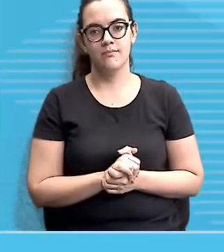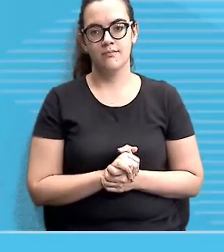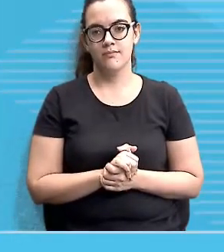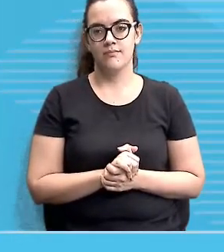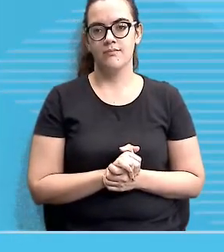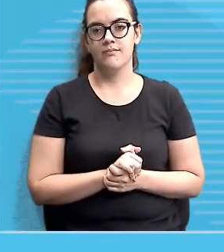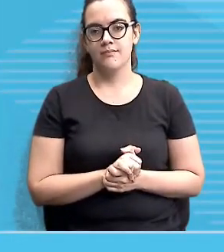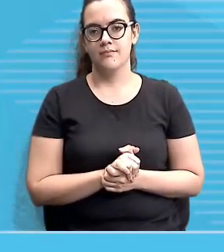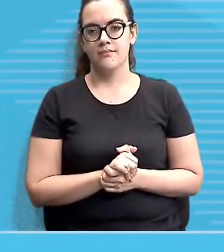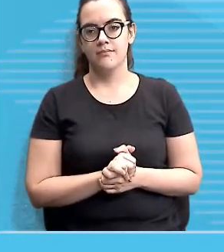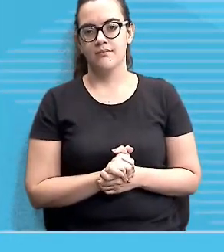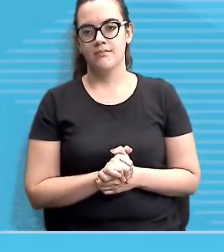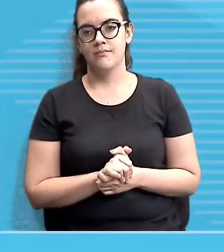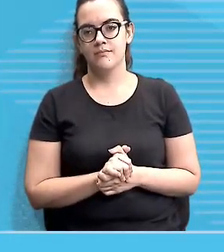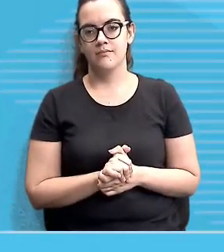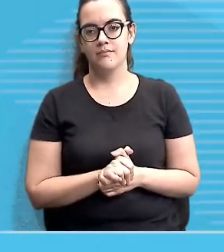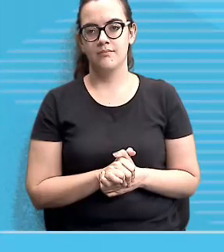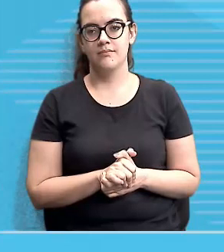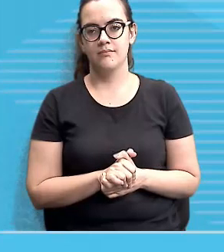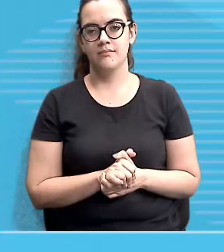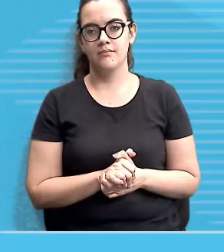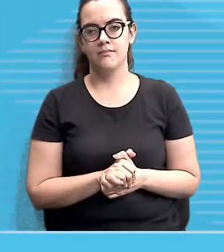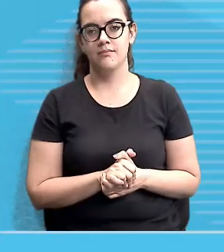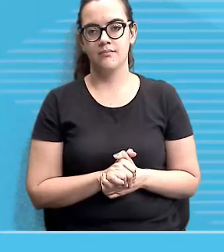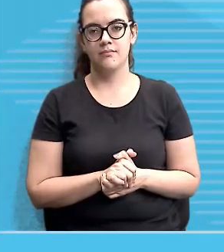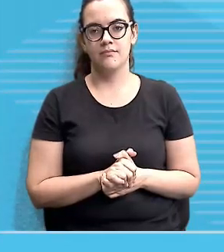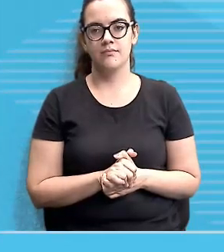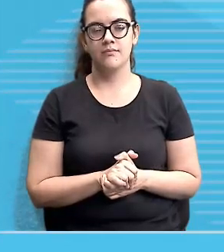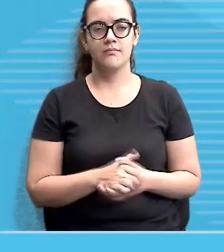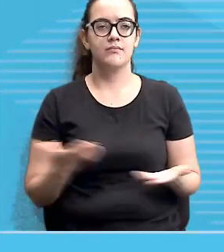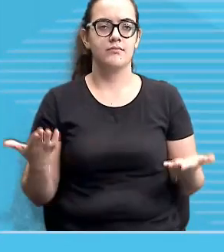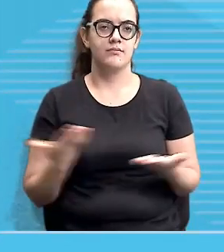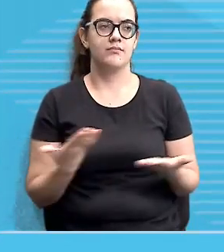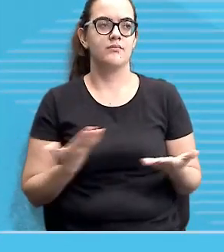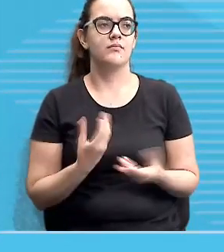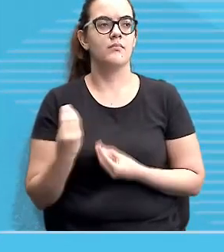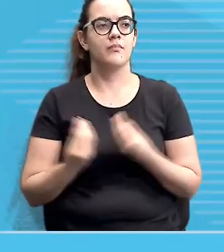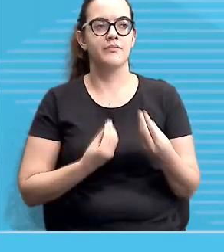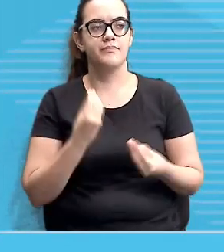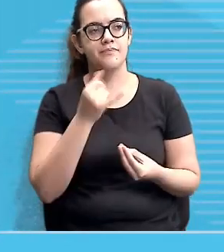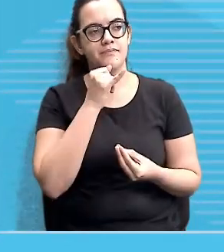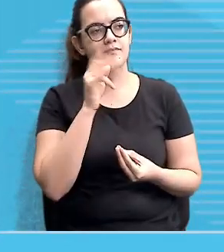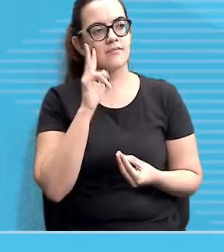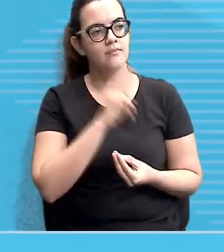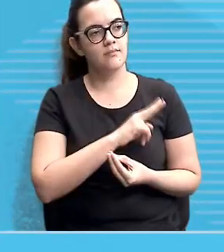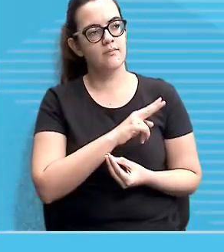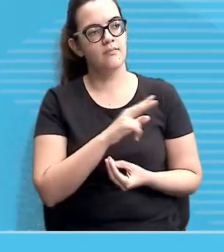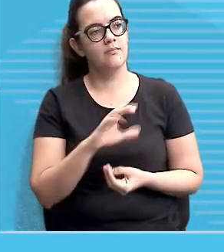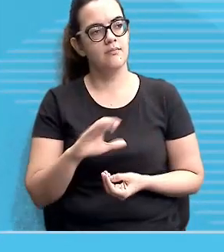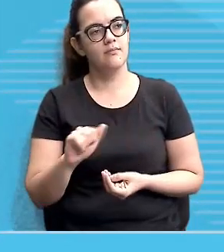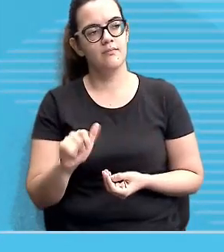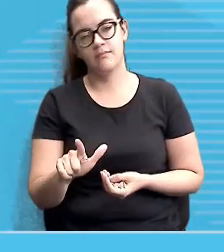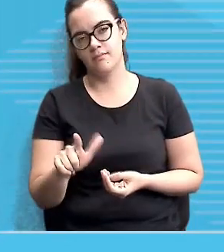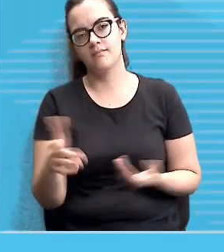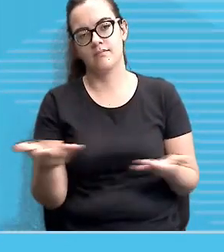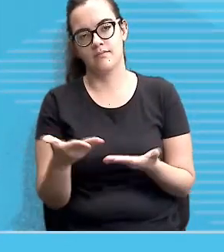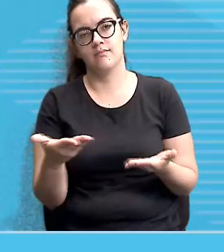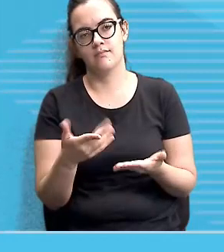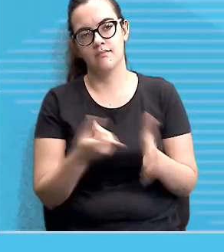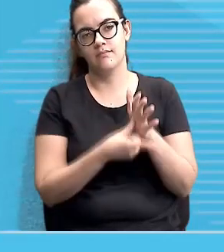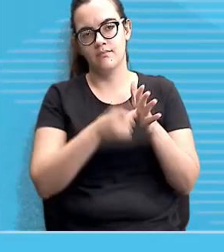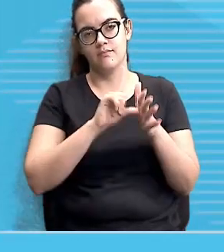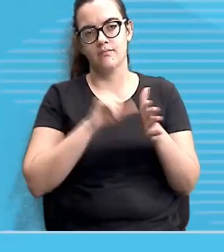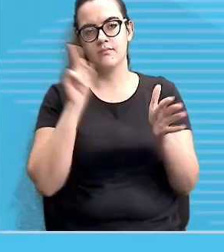E aí Gabriel agora seria em calorias e e não é em jaulas